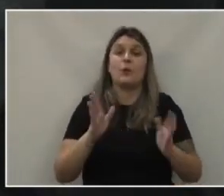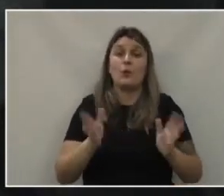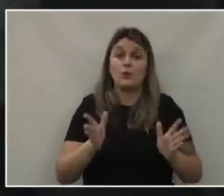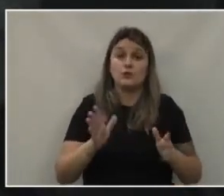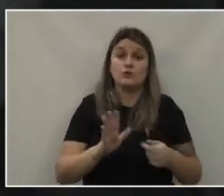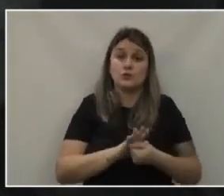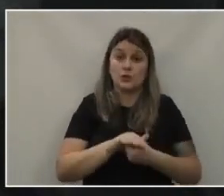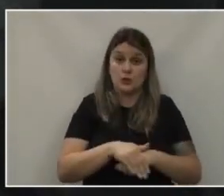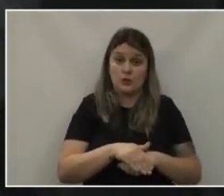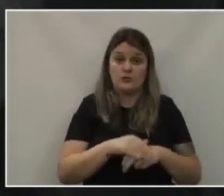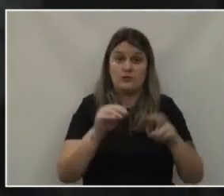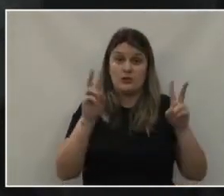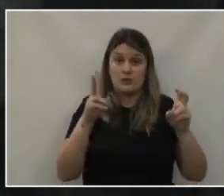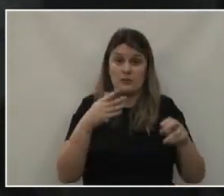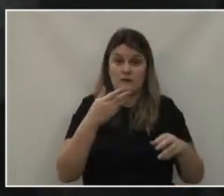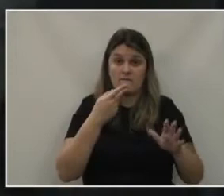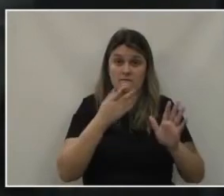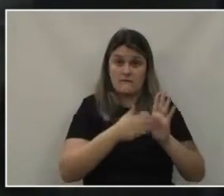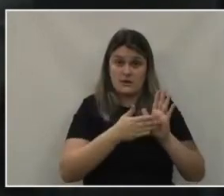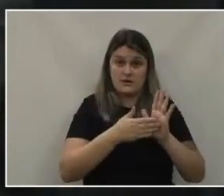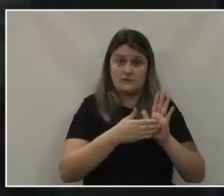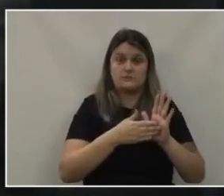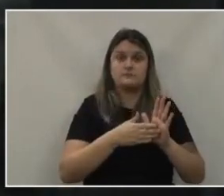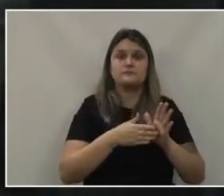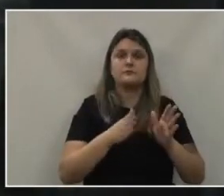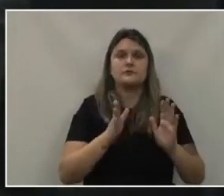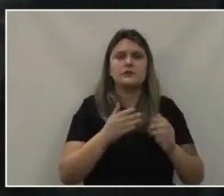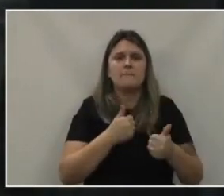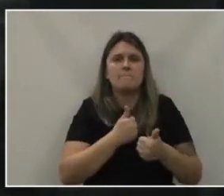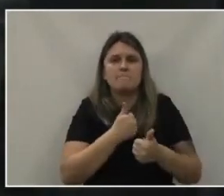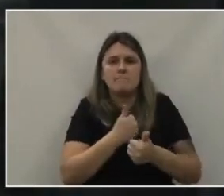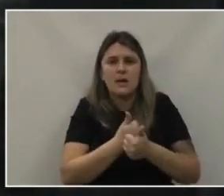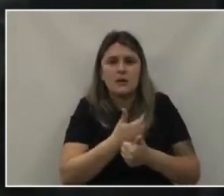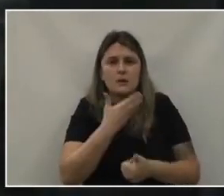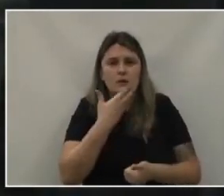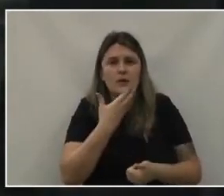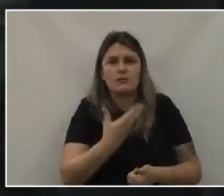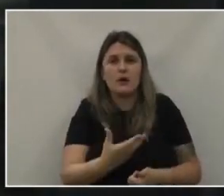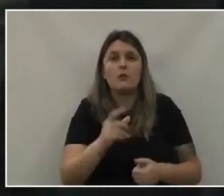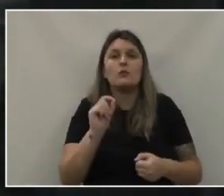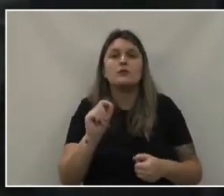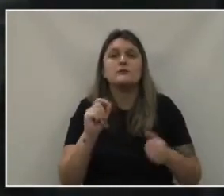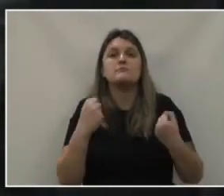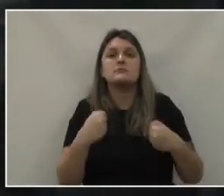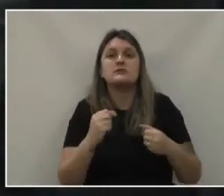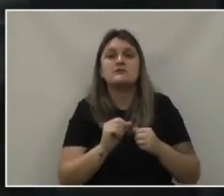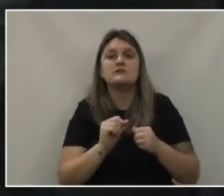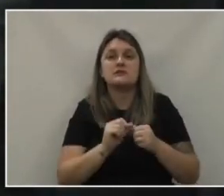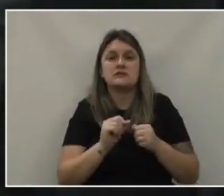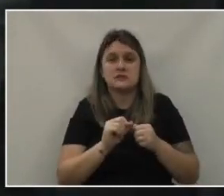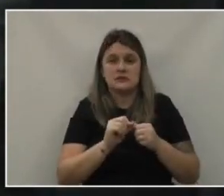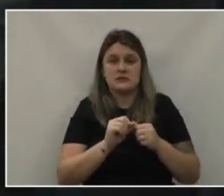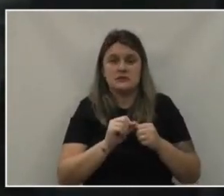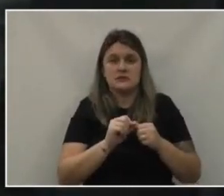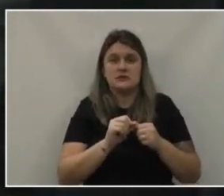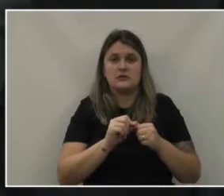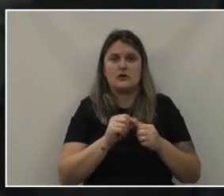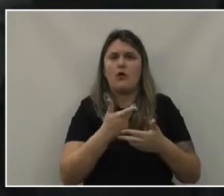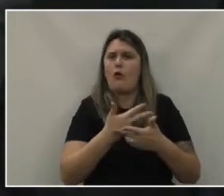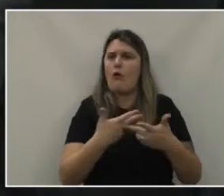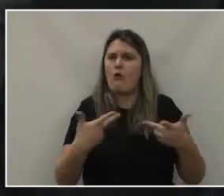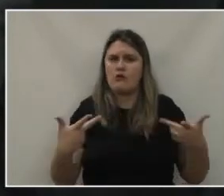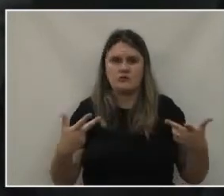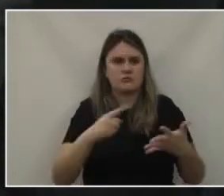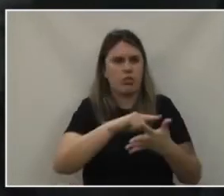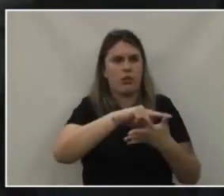a respeito que a nossa cidade, agora chegando ao Natal, o que precisa ser feito. Muita coisa precisa